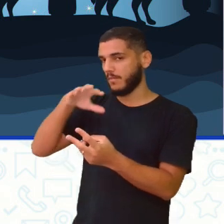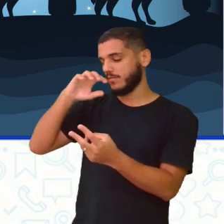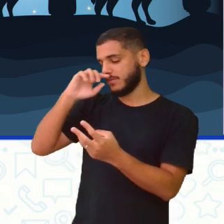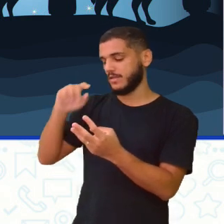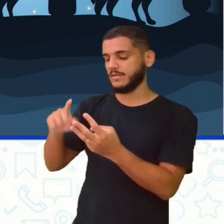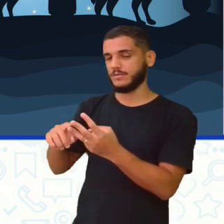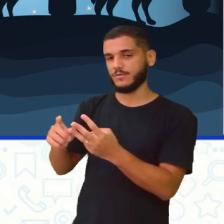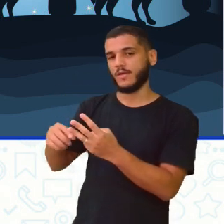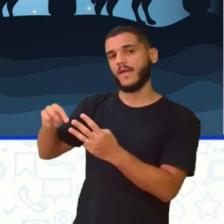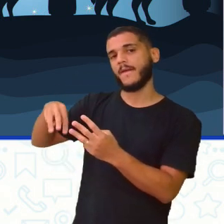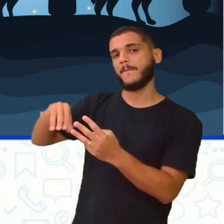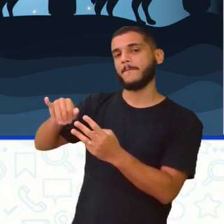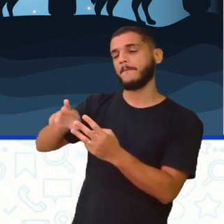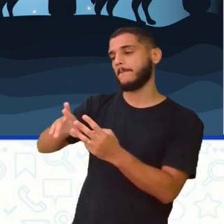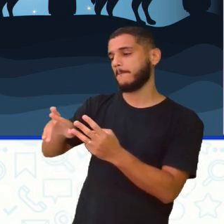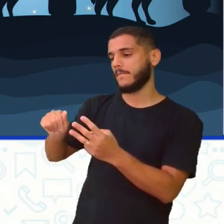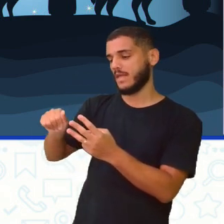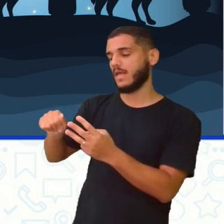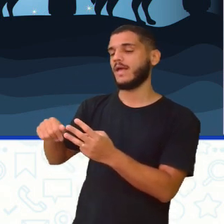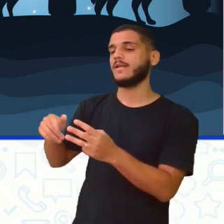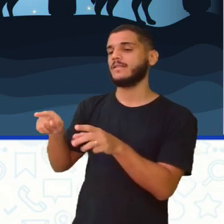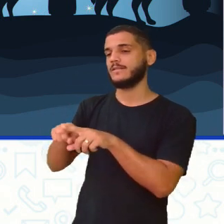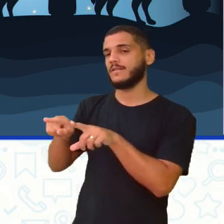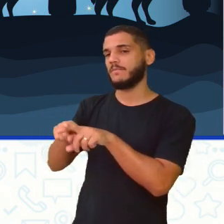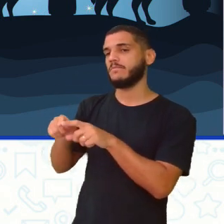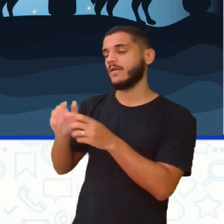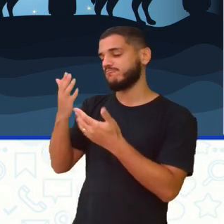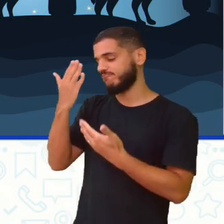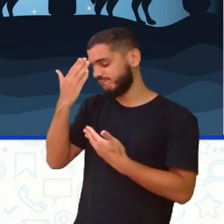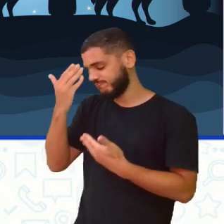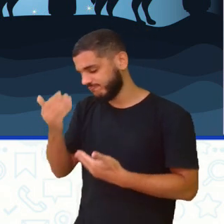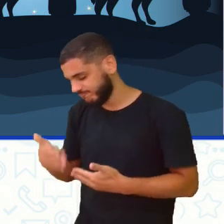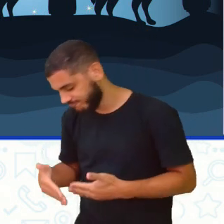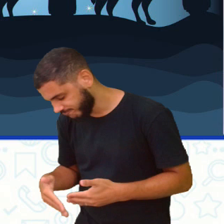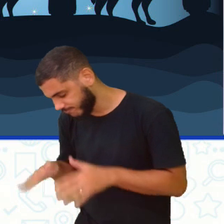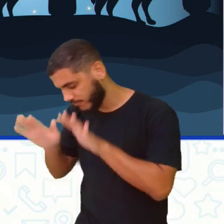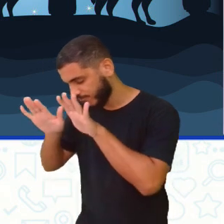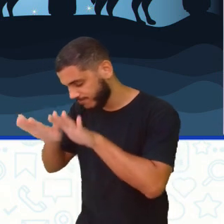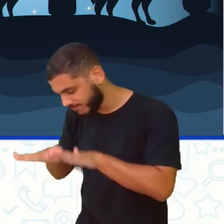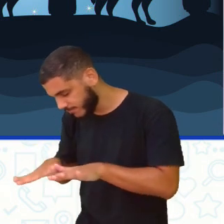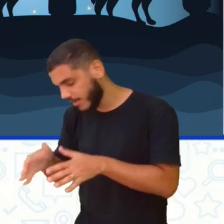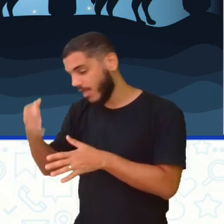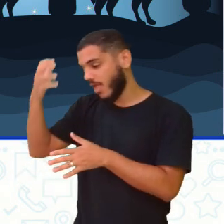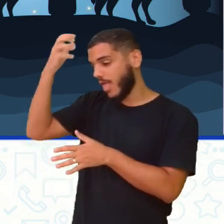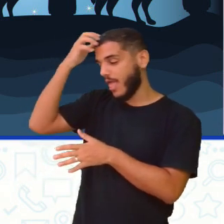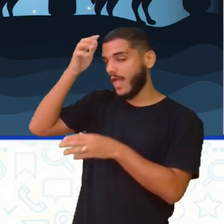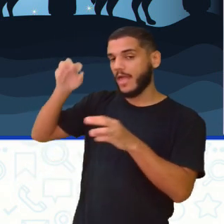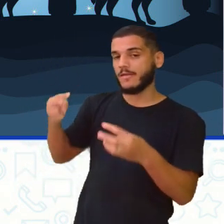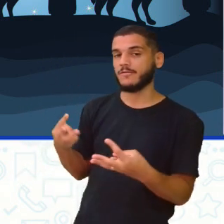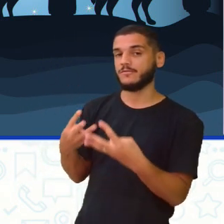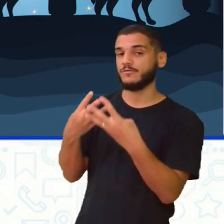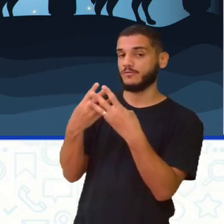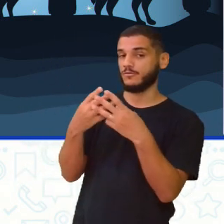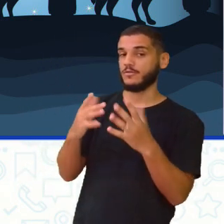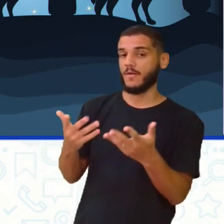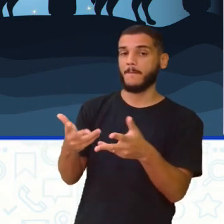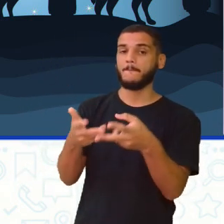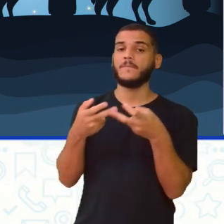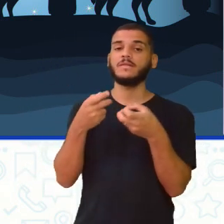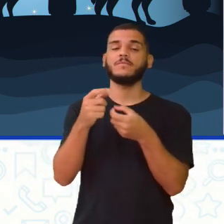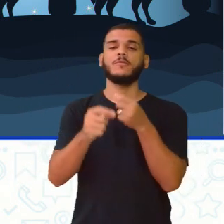mirra, e venerando-o como rei dos judeus. E aí nós percebemos aí que esses reis